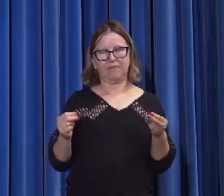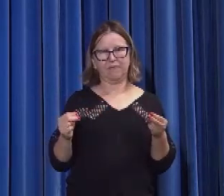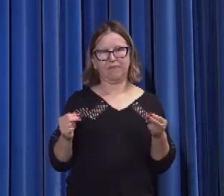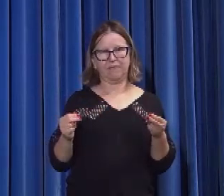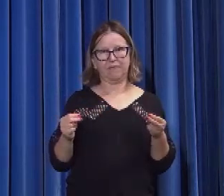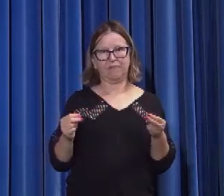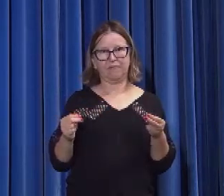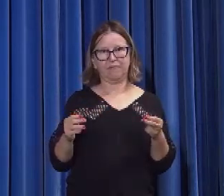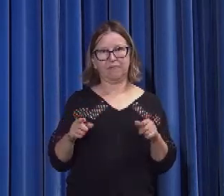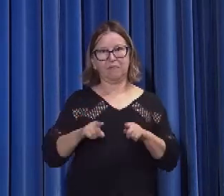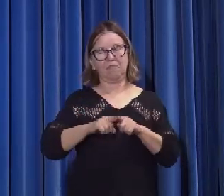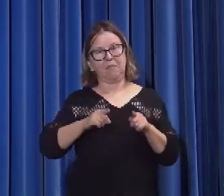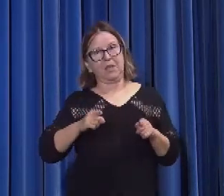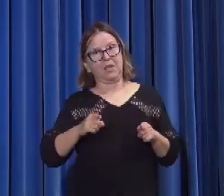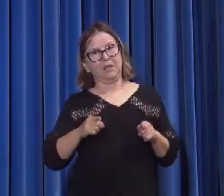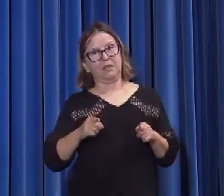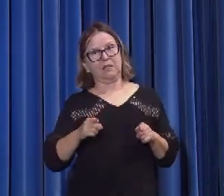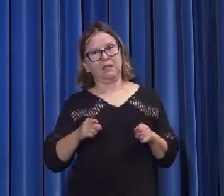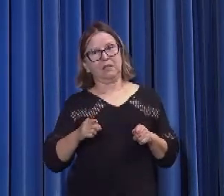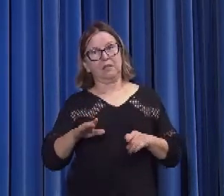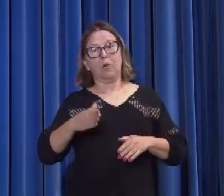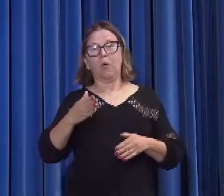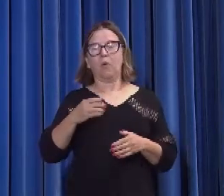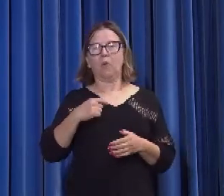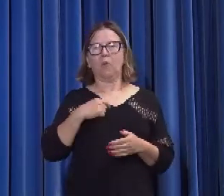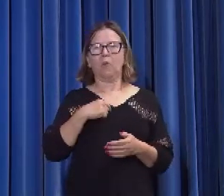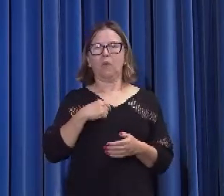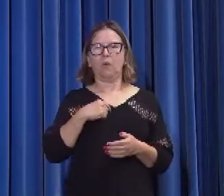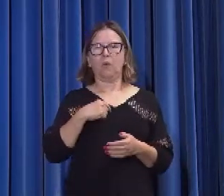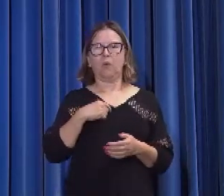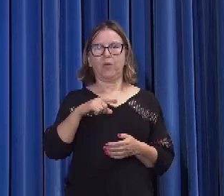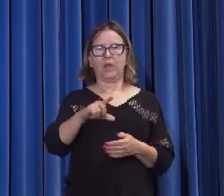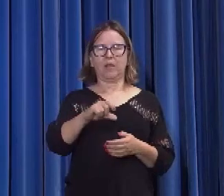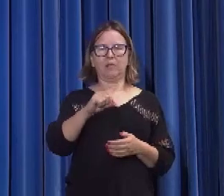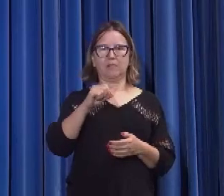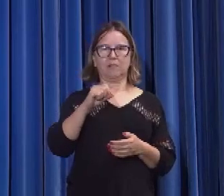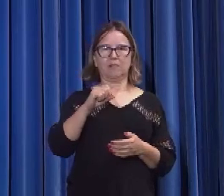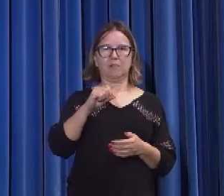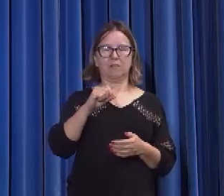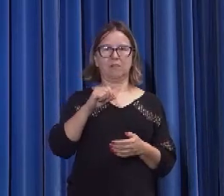Mas ou eu fico com as circunstâncias, ou eu fico com o meu Senhor.